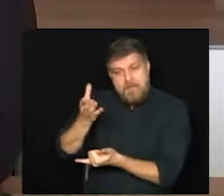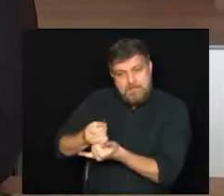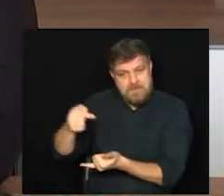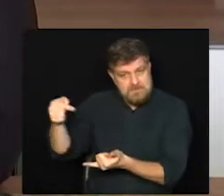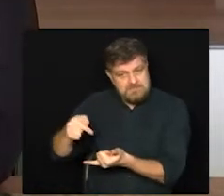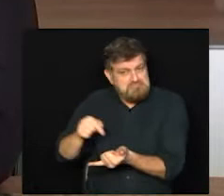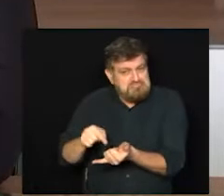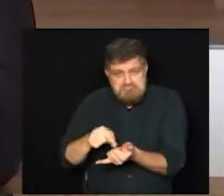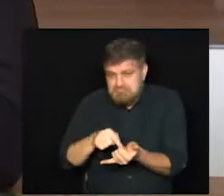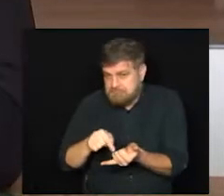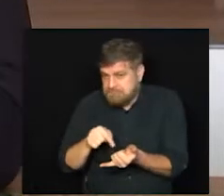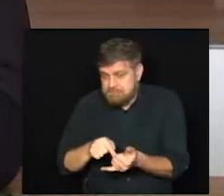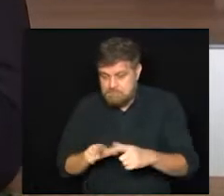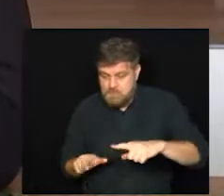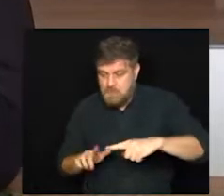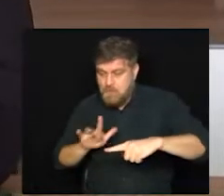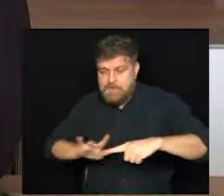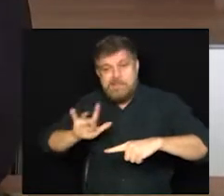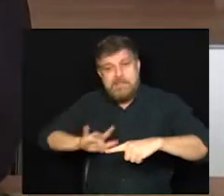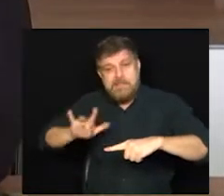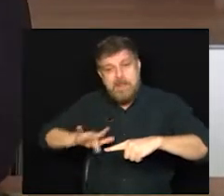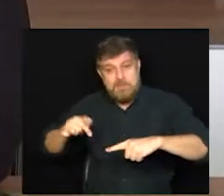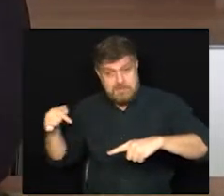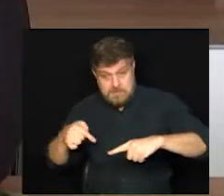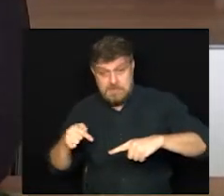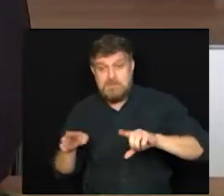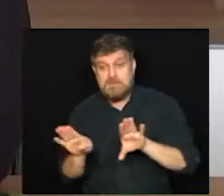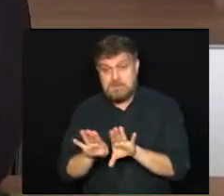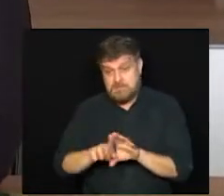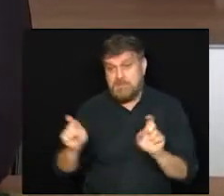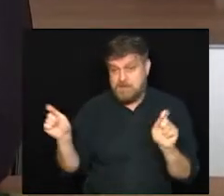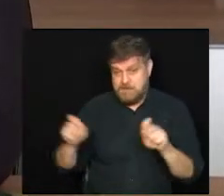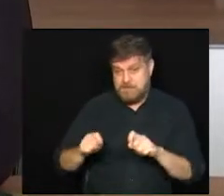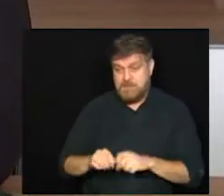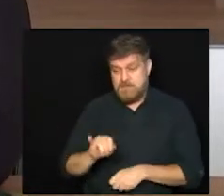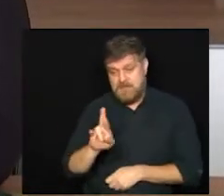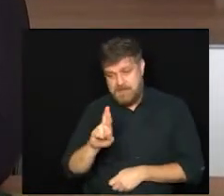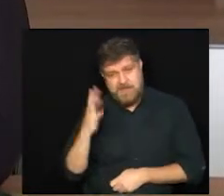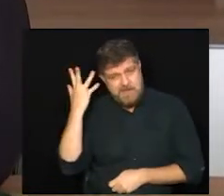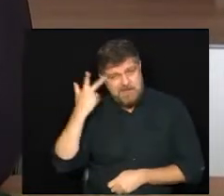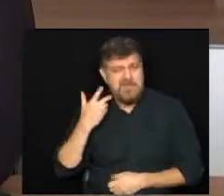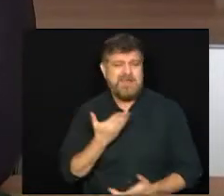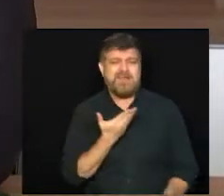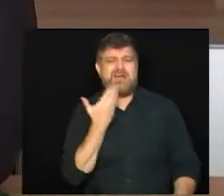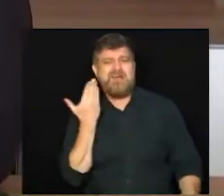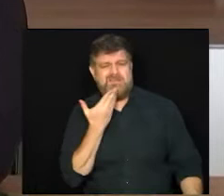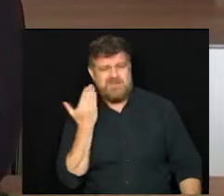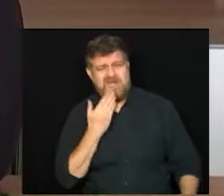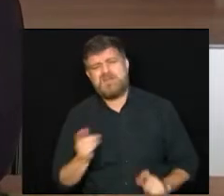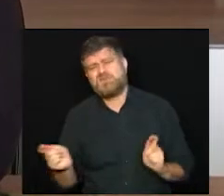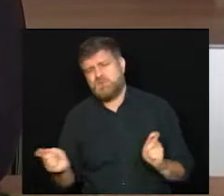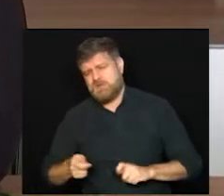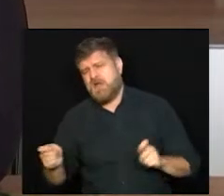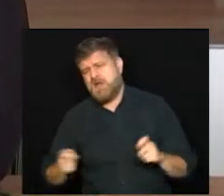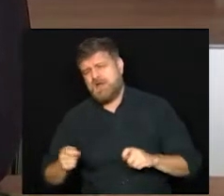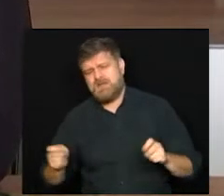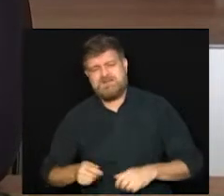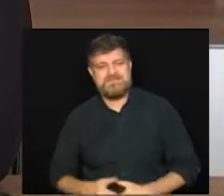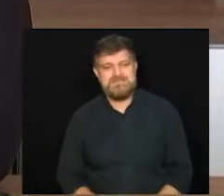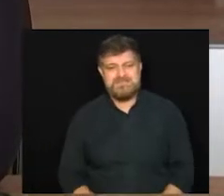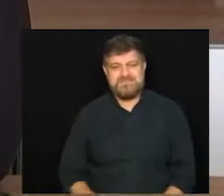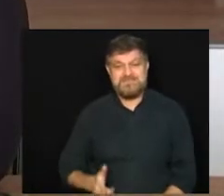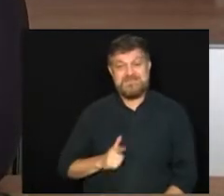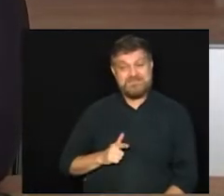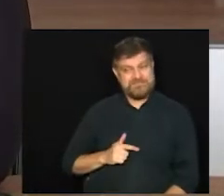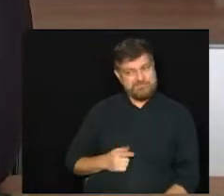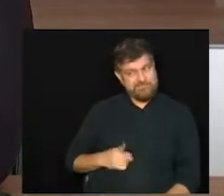no seu celular ou tablet e através dali também fazer a sua declaração. É fácil, então, né? É fácil. Ou